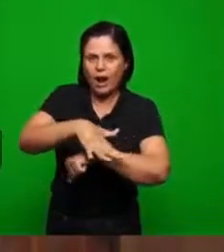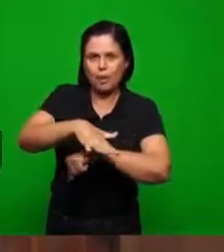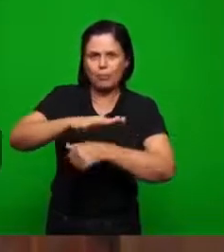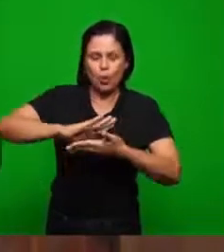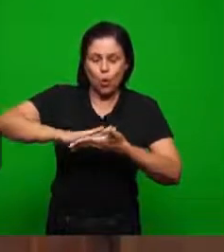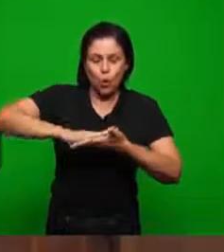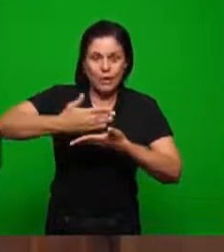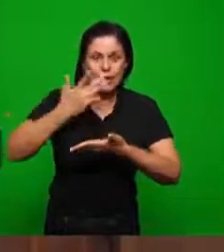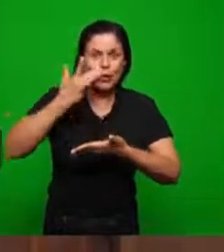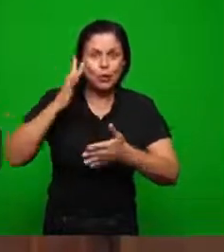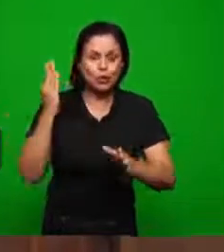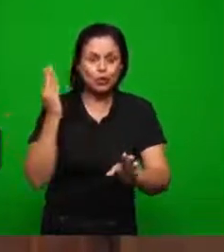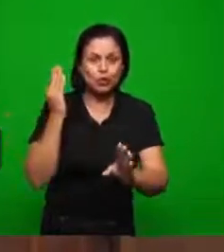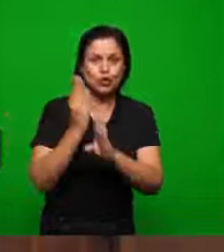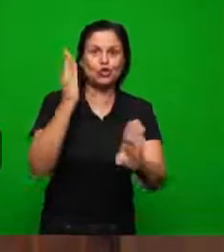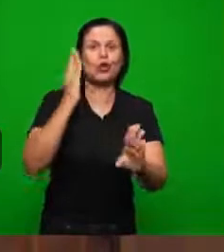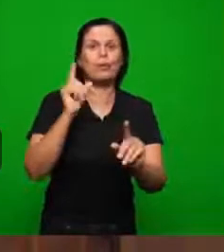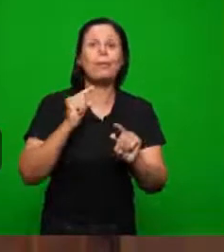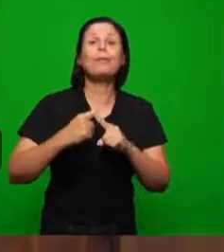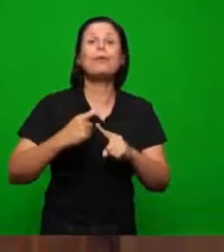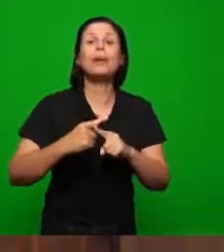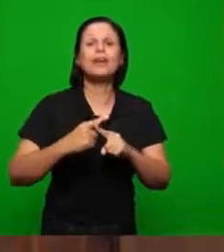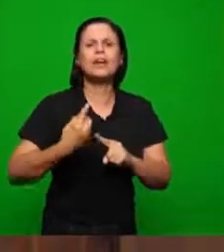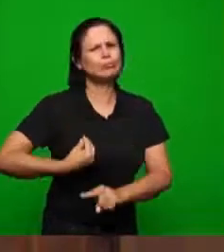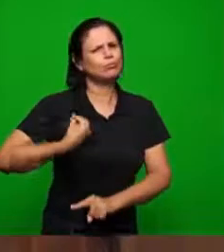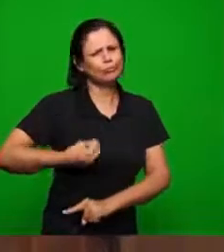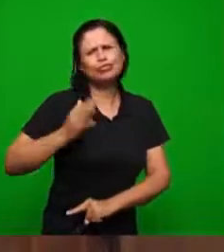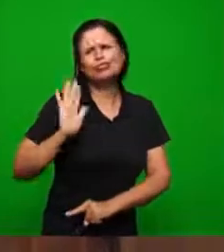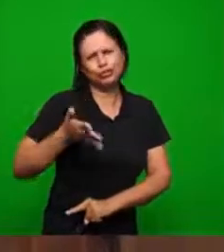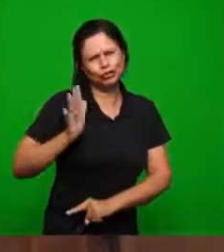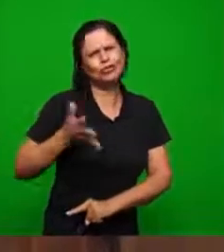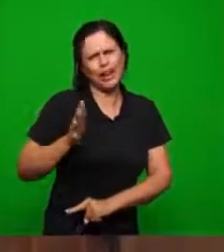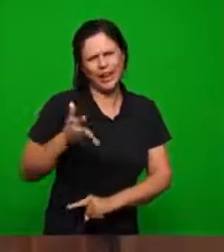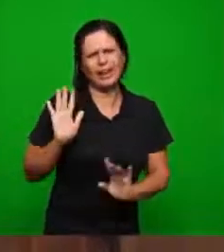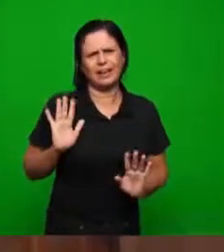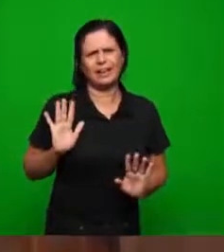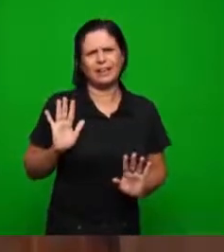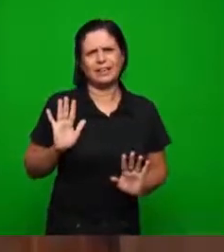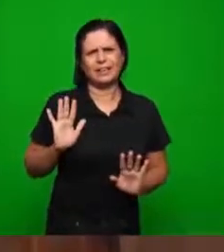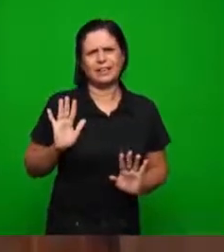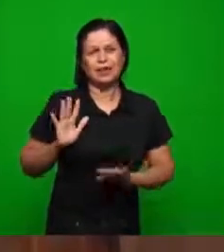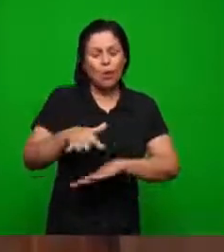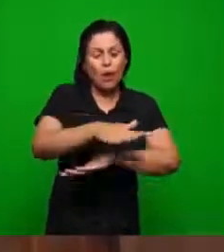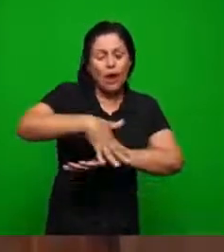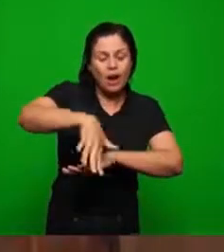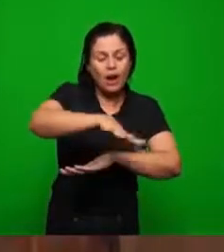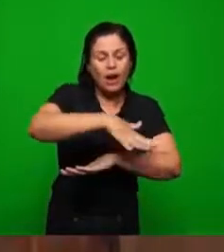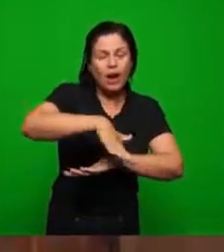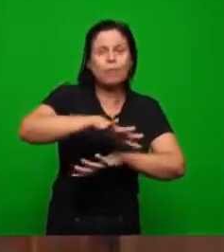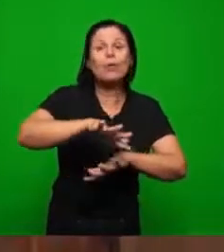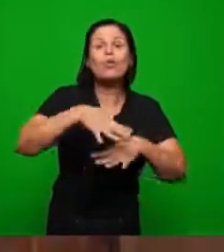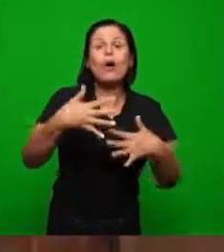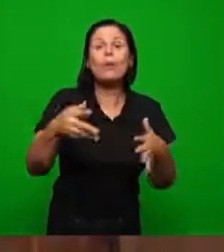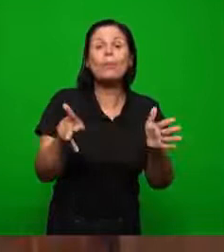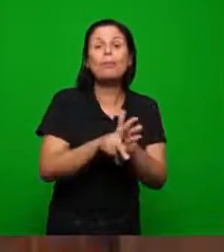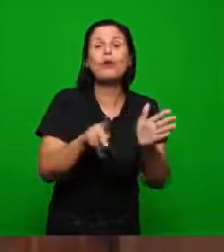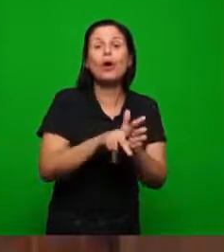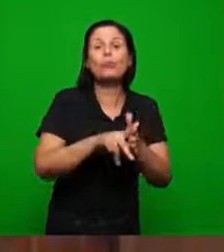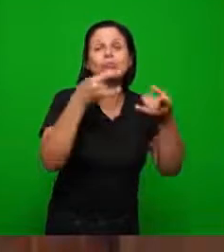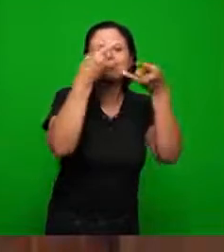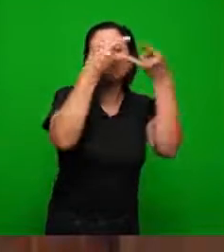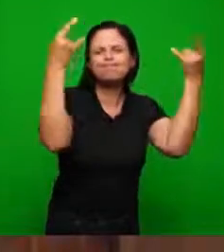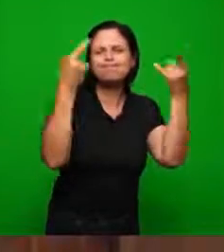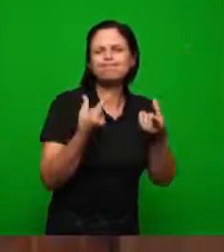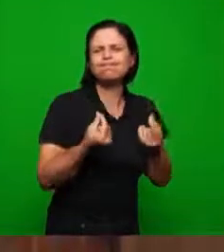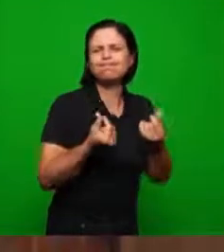vai ser descoberto porque ele já existia. Evidentemente, o campo era o campo dos interesses do